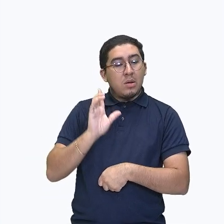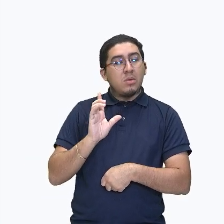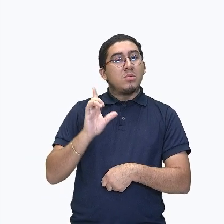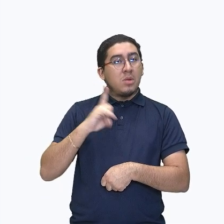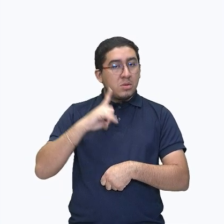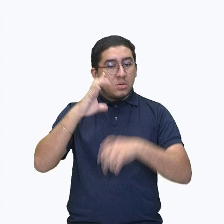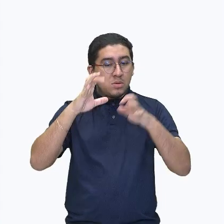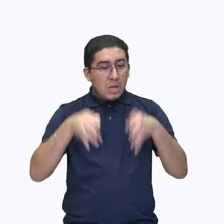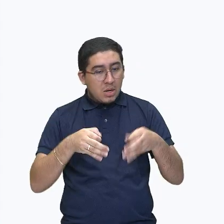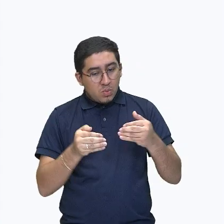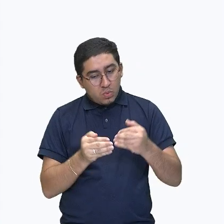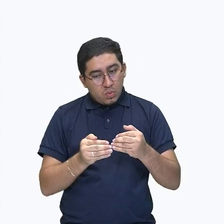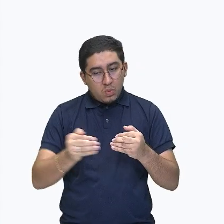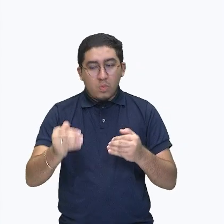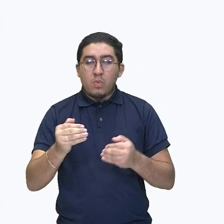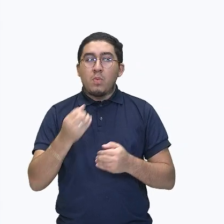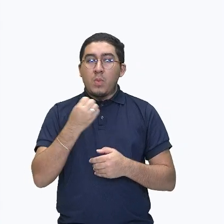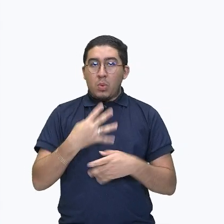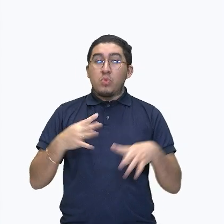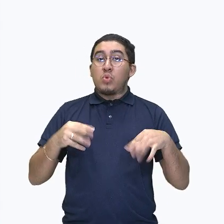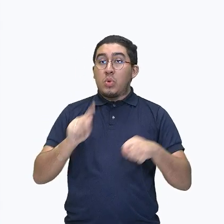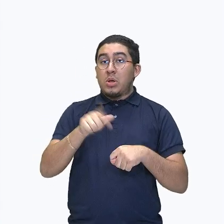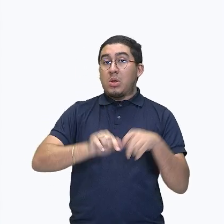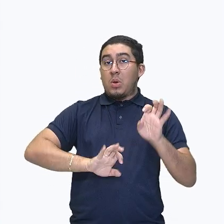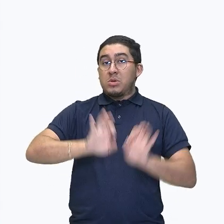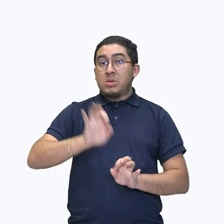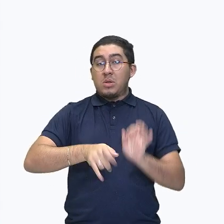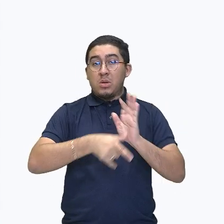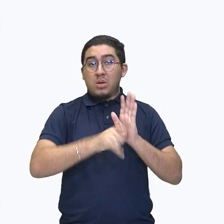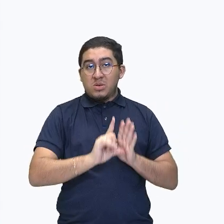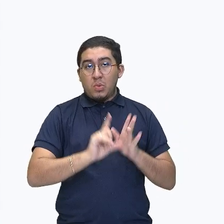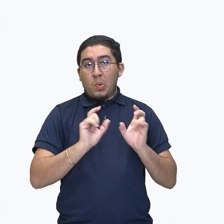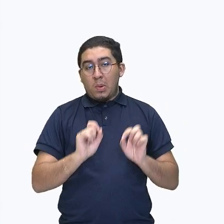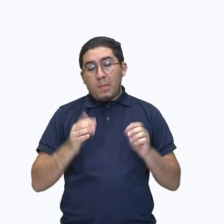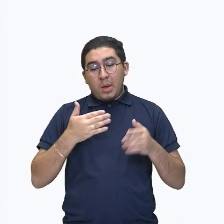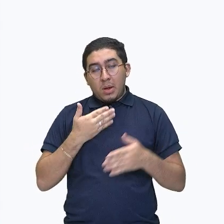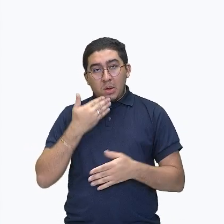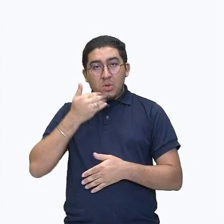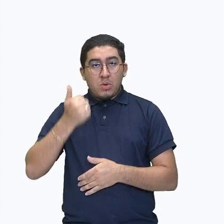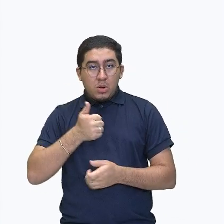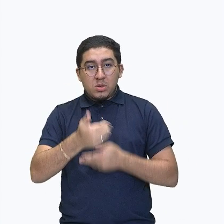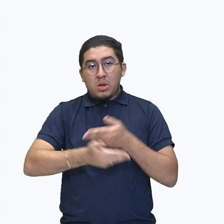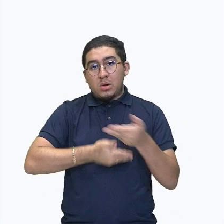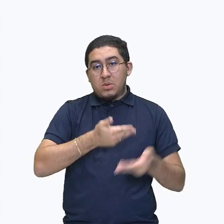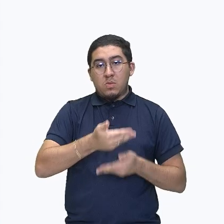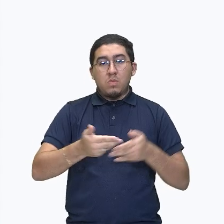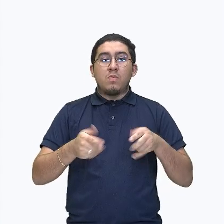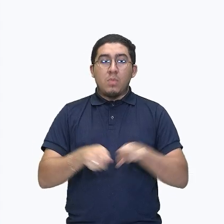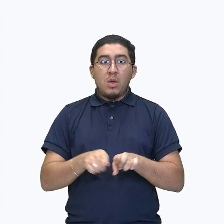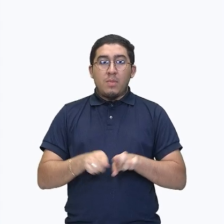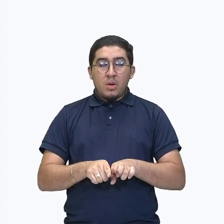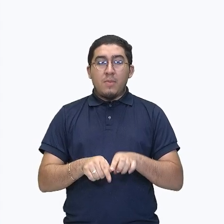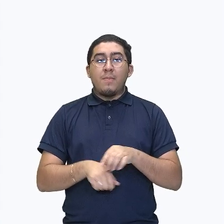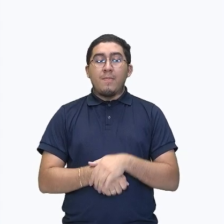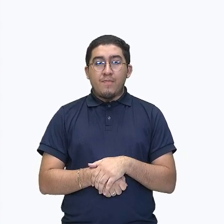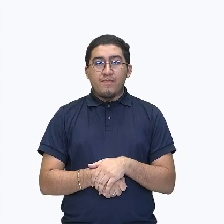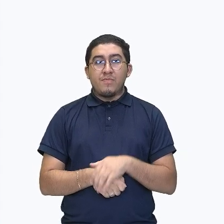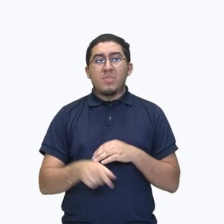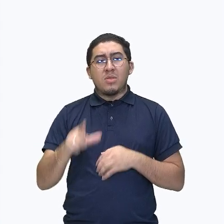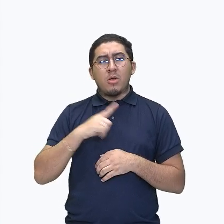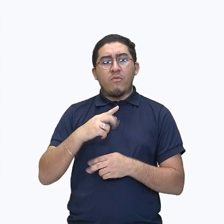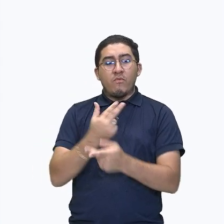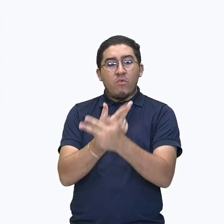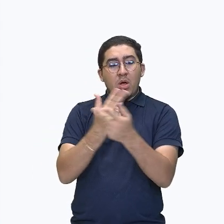maneira. E todos eles foram pensados justamente para melhorar os momentos de interatividade. Teve muito feedback dos